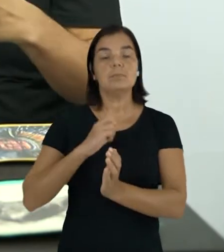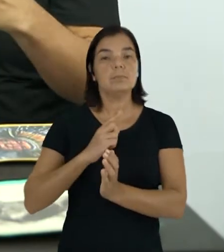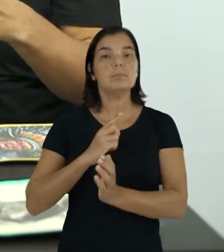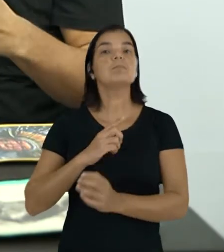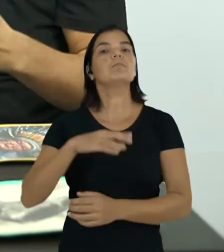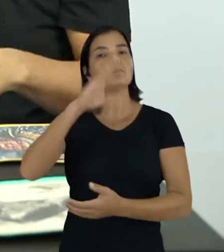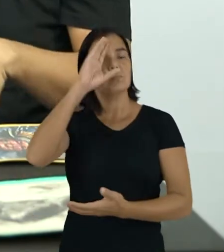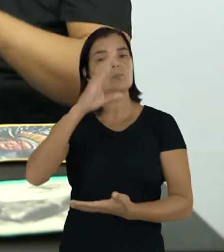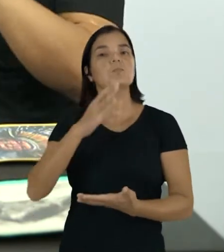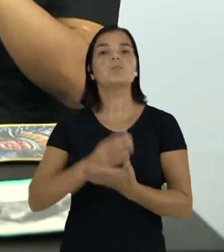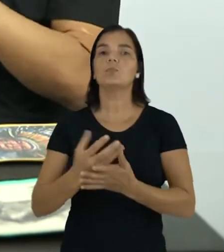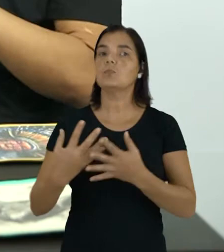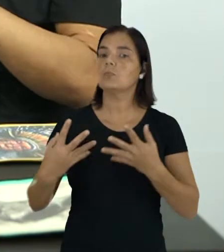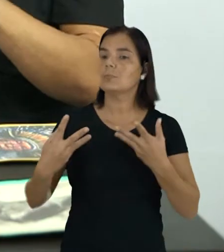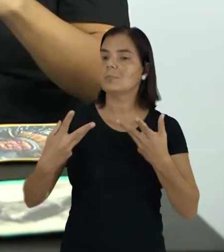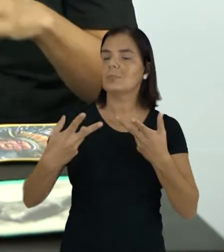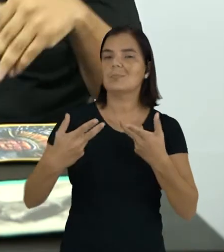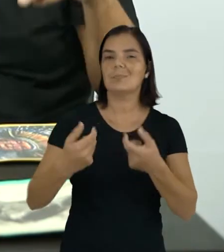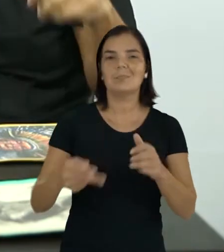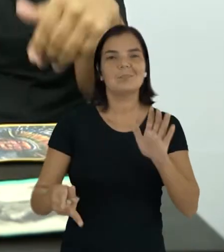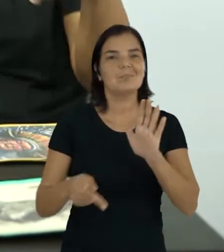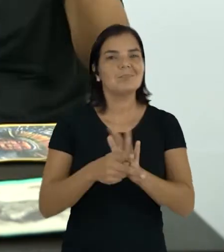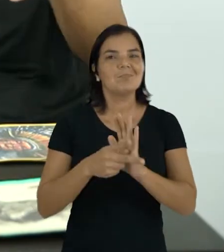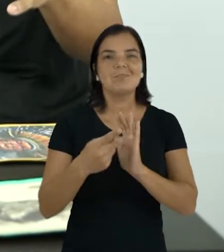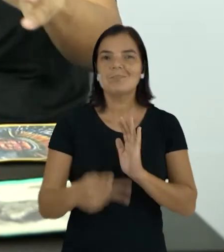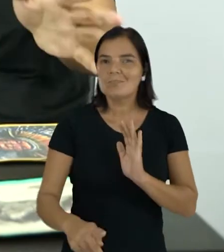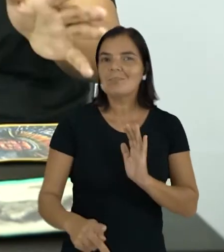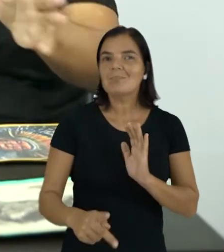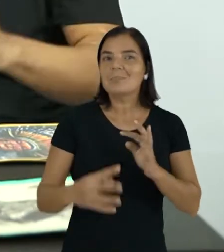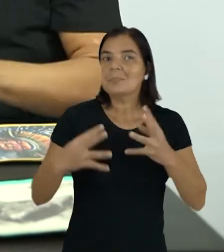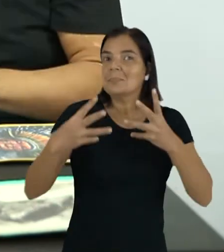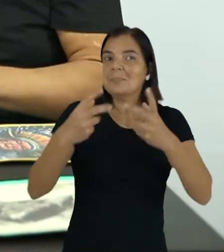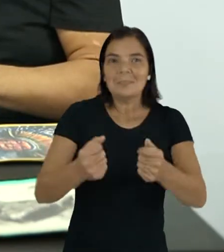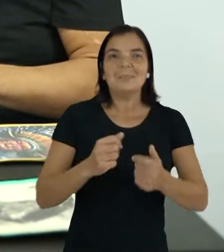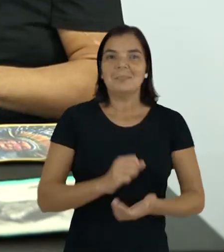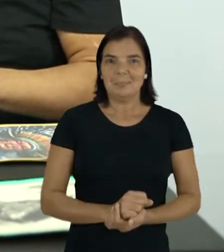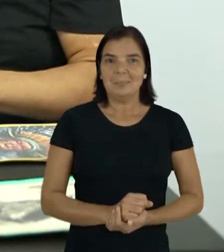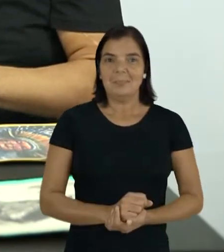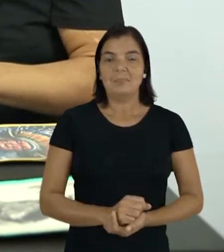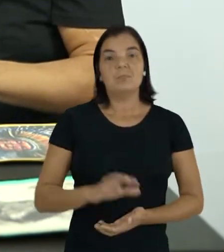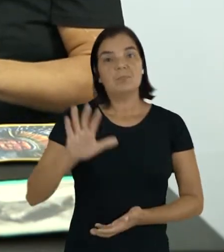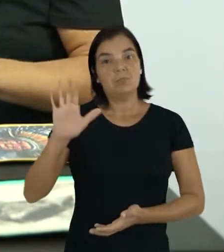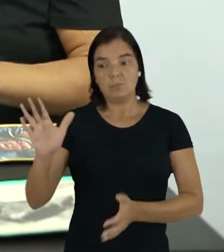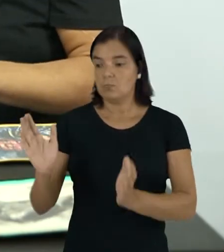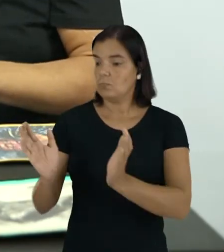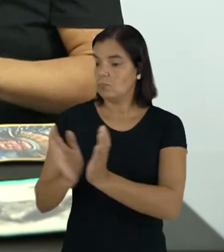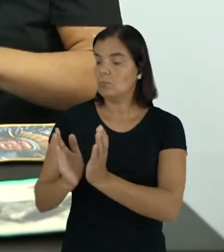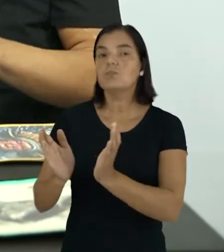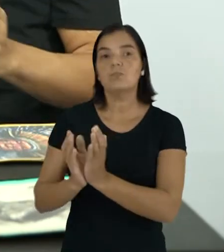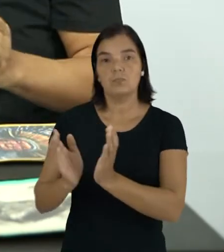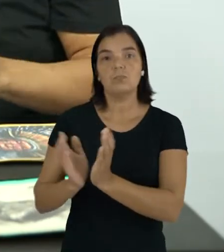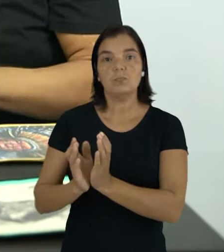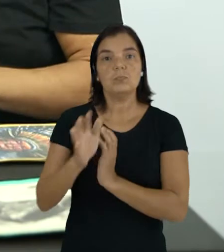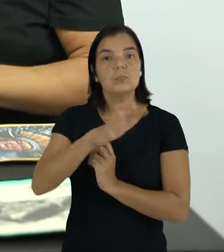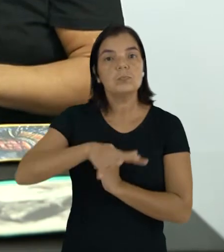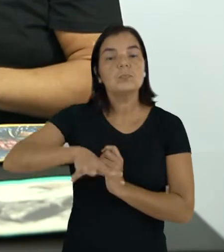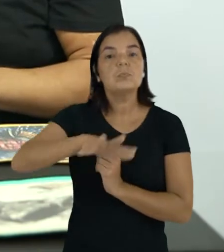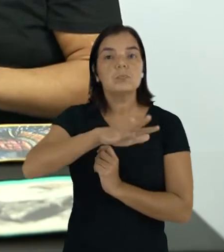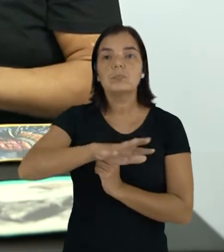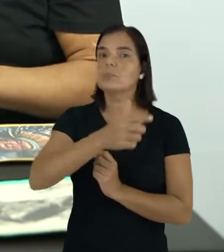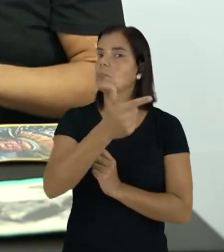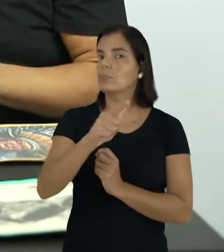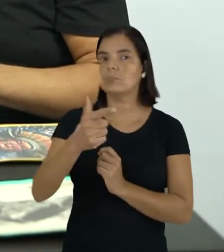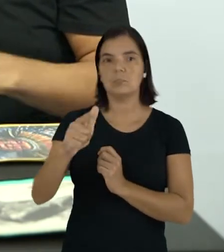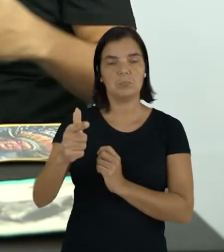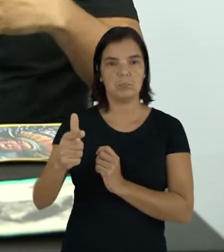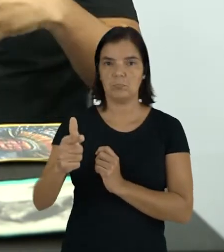qual eles acreditam que tudo pertence a todos. Lá entre os indígenas, na sua maioria, não tem